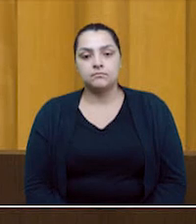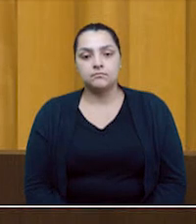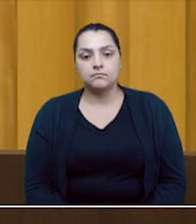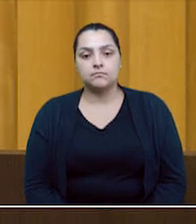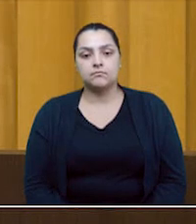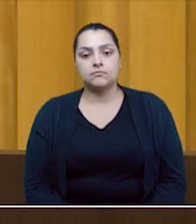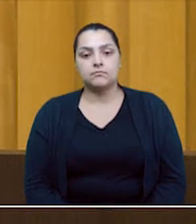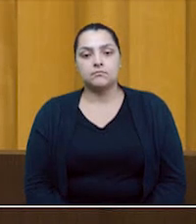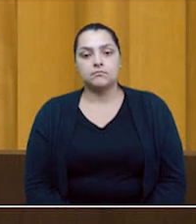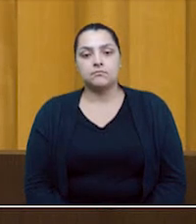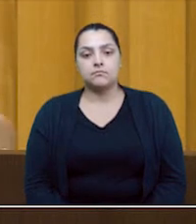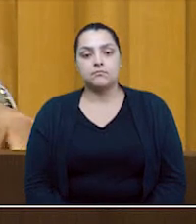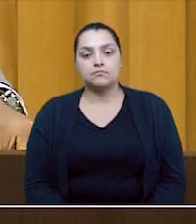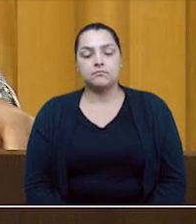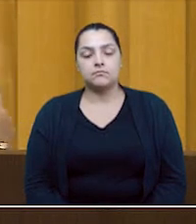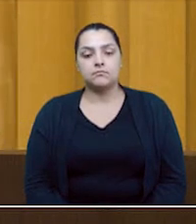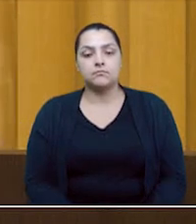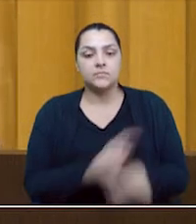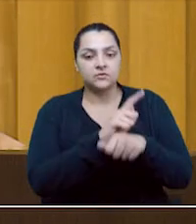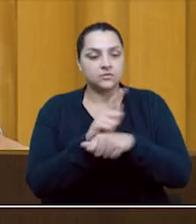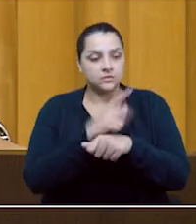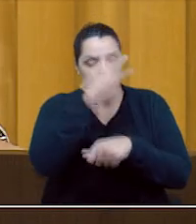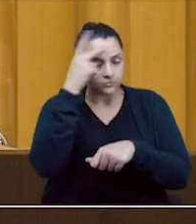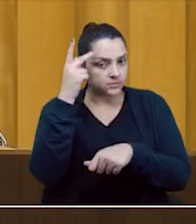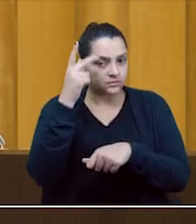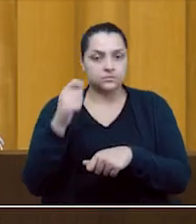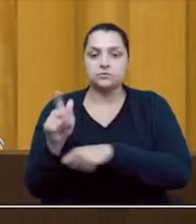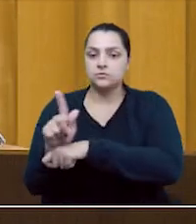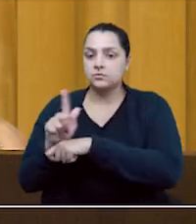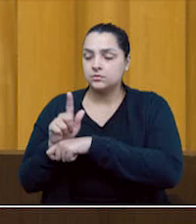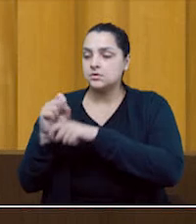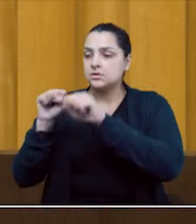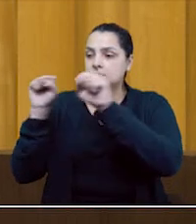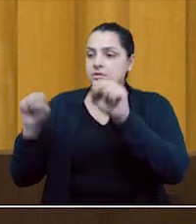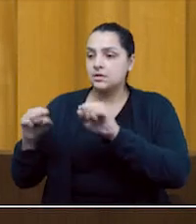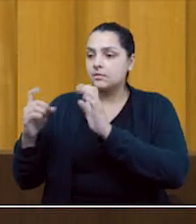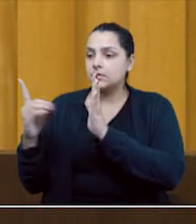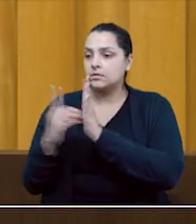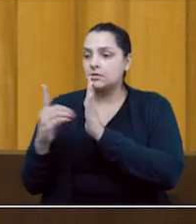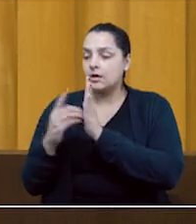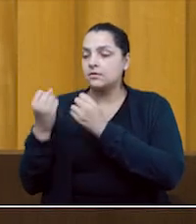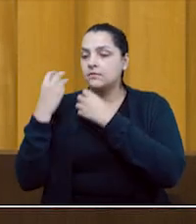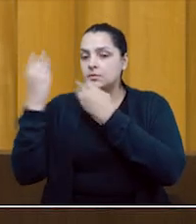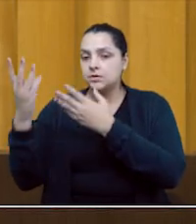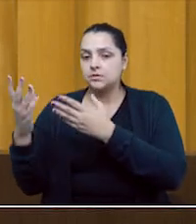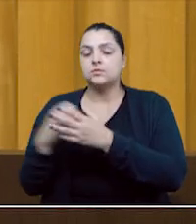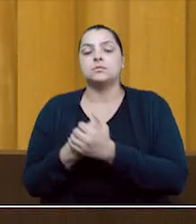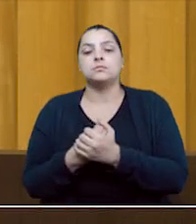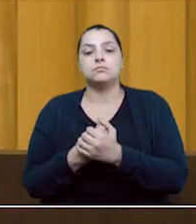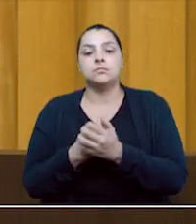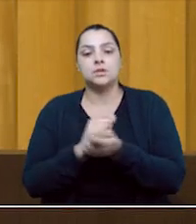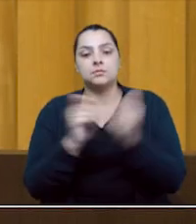Da gestão de pessoas ao gerenciamento e sistematização de informações, da adaptação dos processos de trabalho à